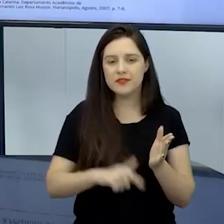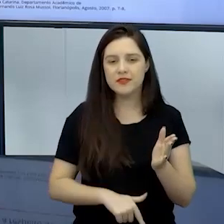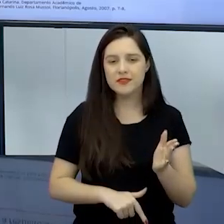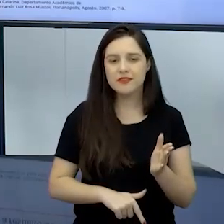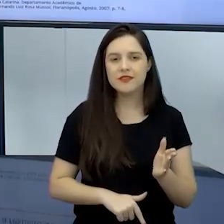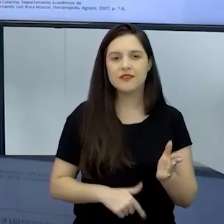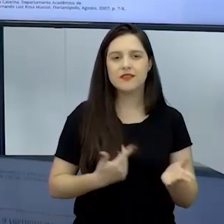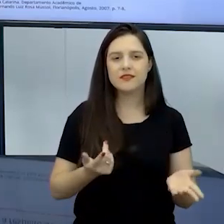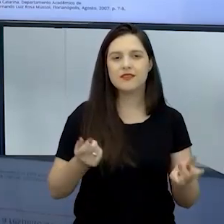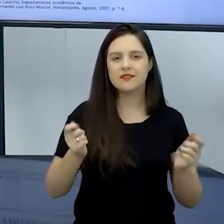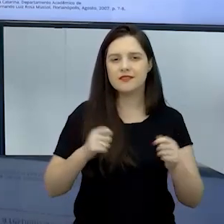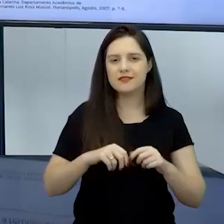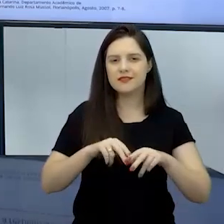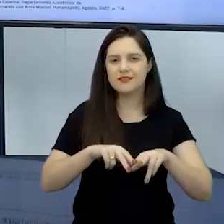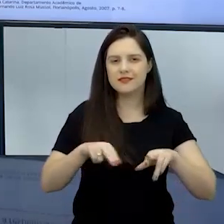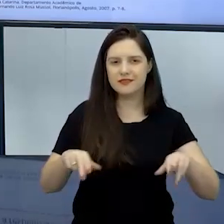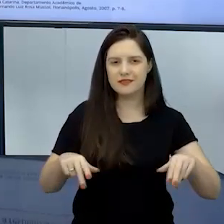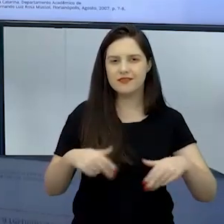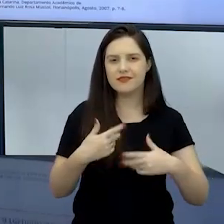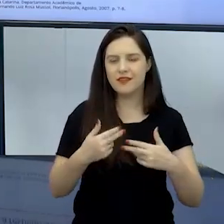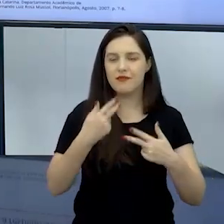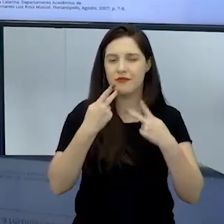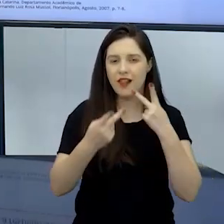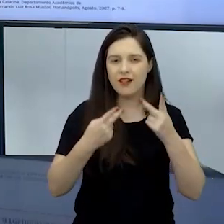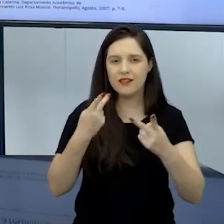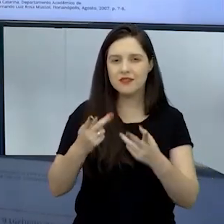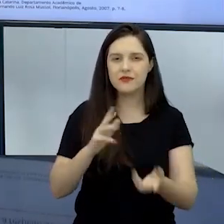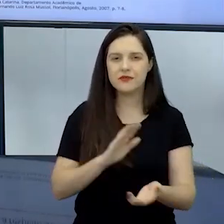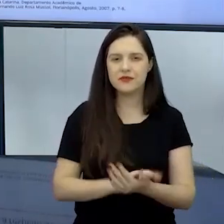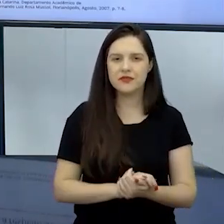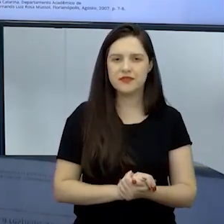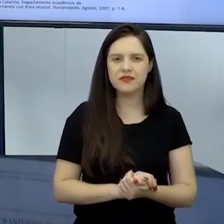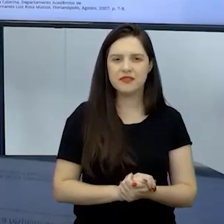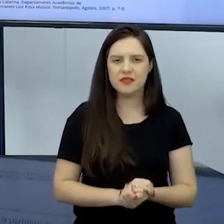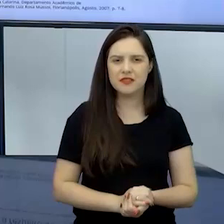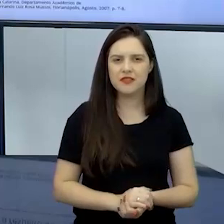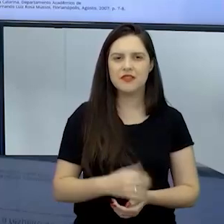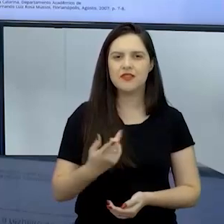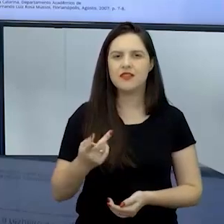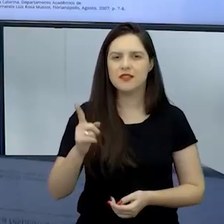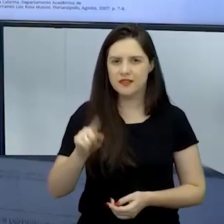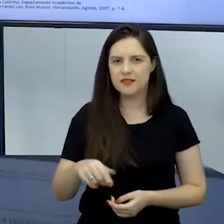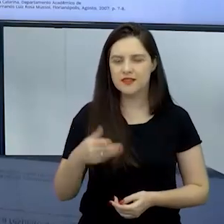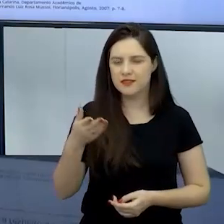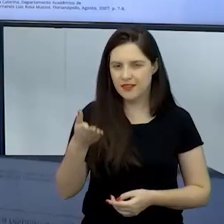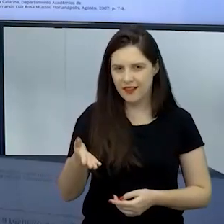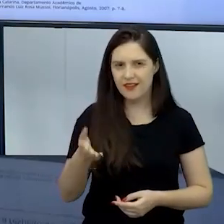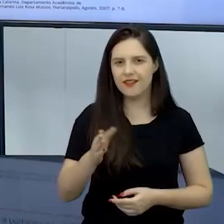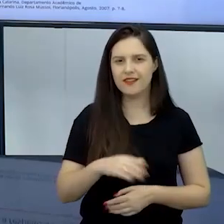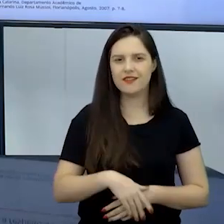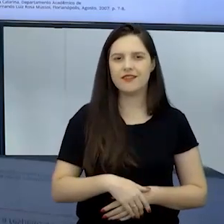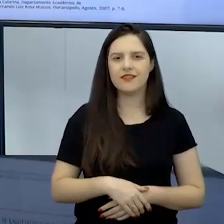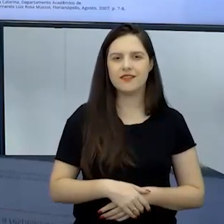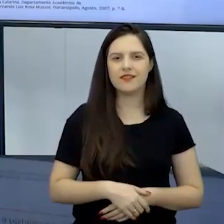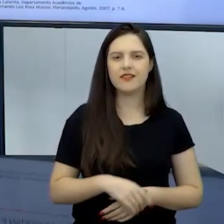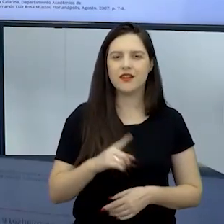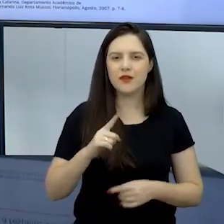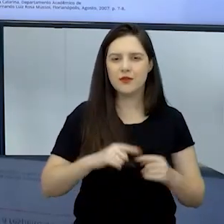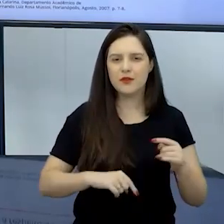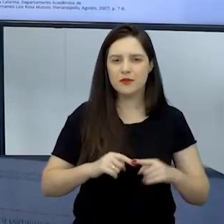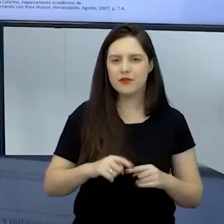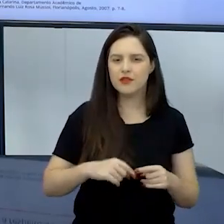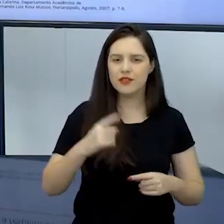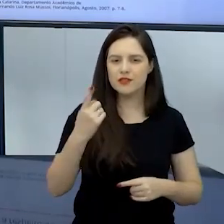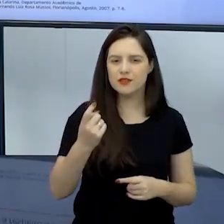vão matar você, até você explicar isso aqui fisicamente falando, os caras falam assim, é bruxaria. Você aproxima um objeto do outro e o